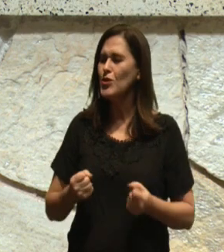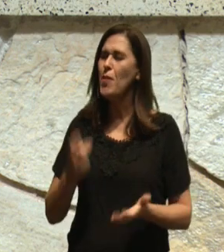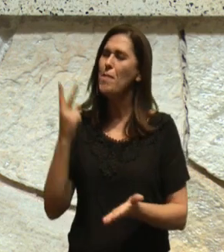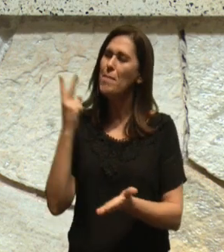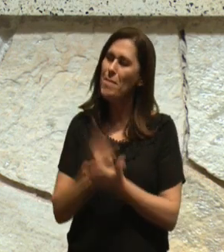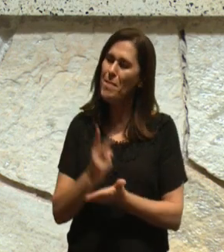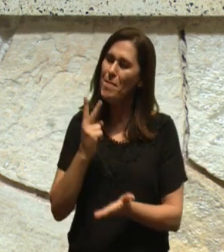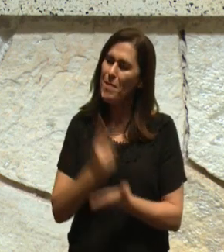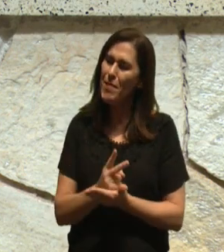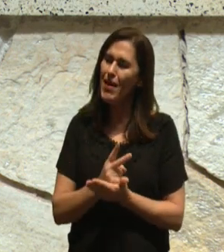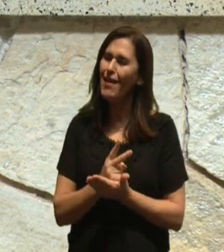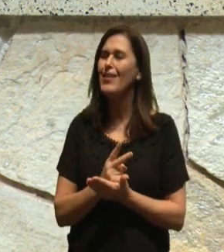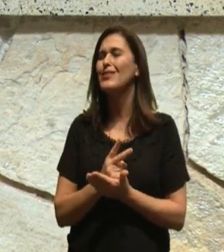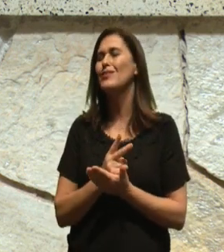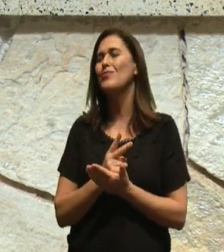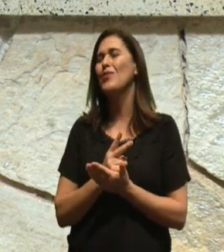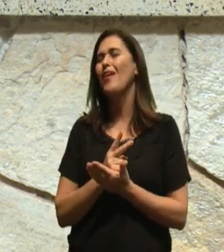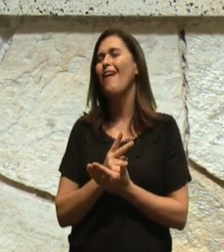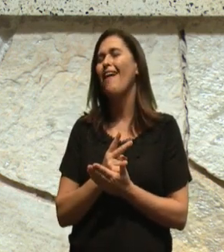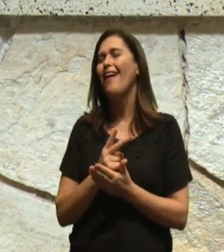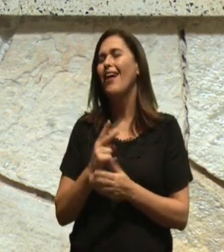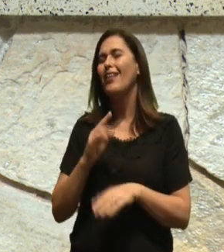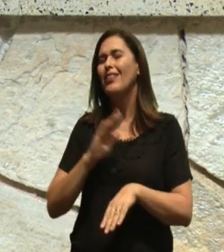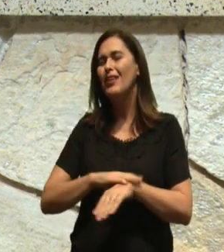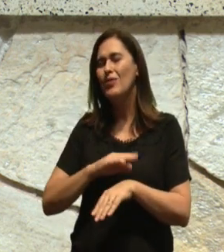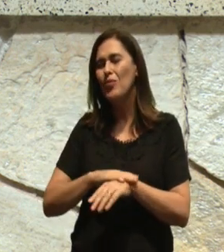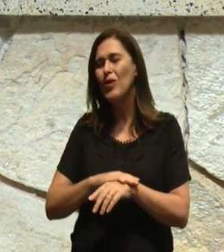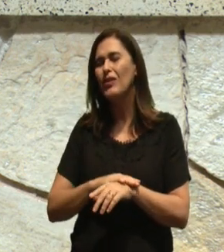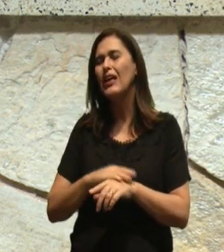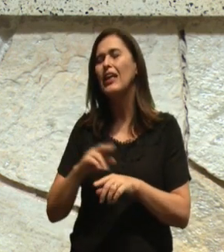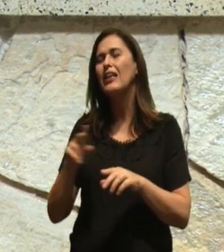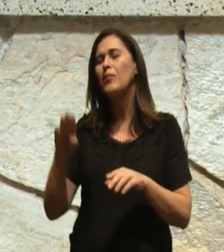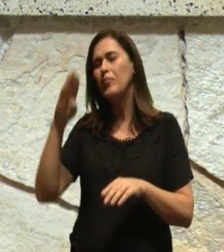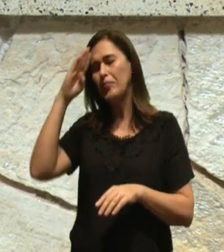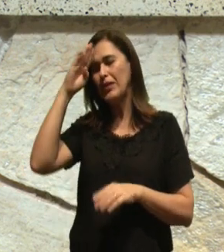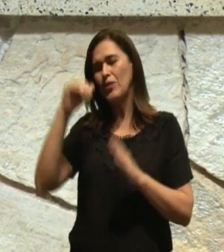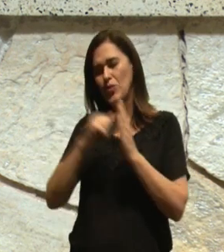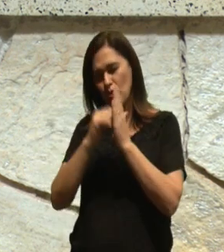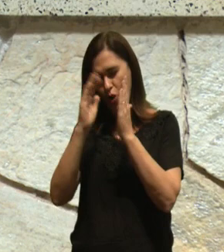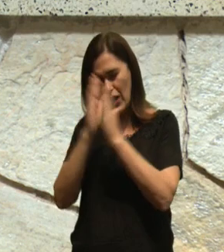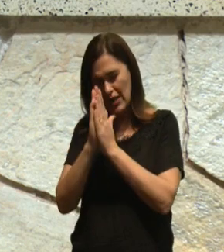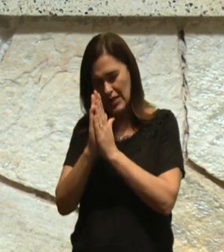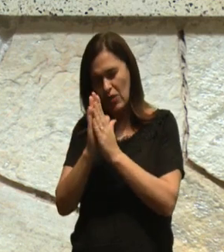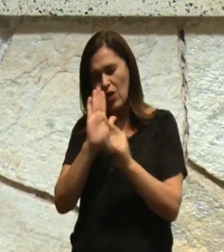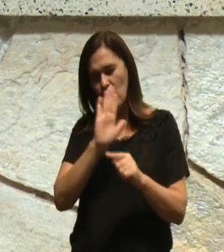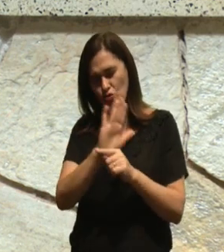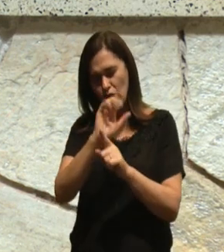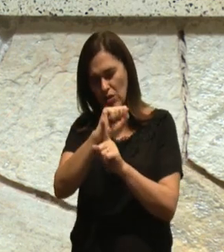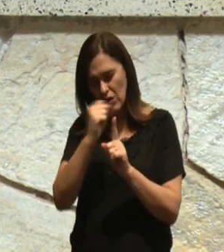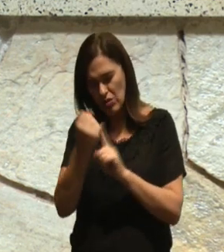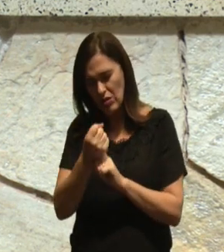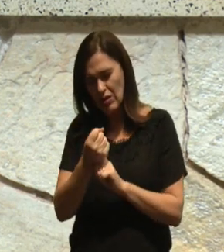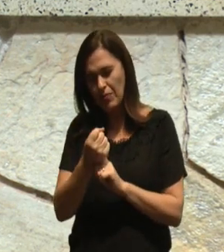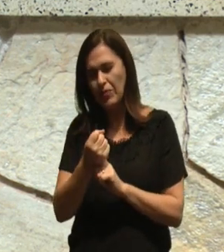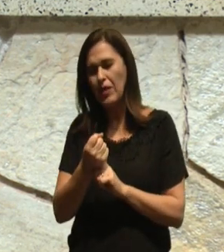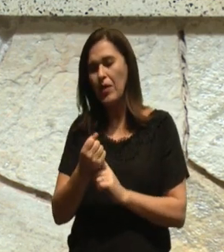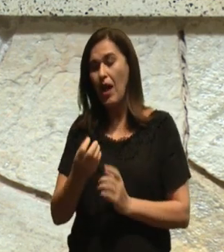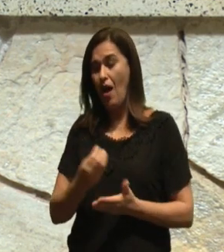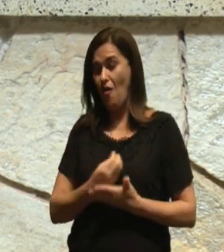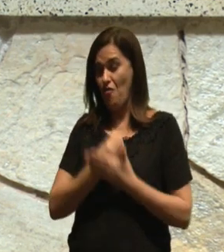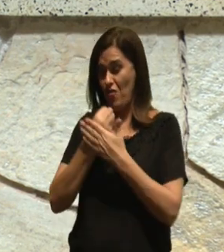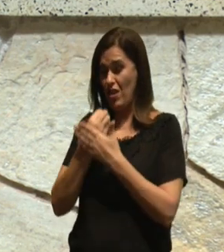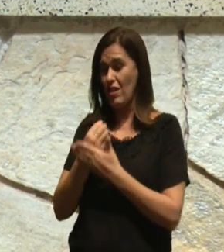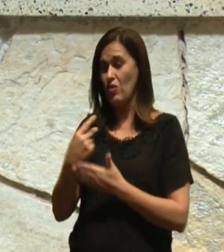no braço social e principalmente em orações pelo teu povo. Nós queremos colocar a vida do pastor Rinaldo, da